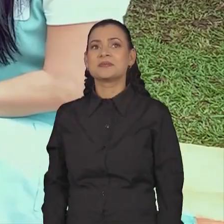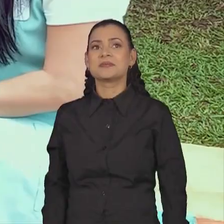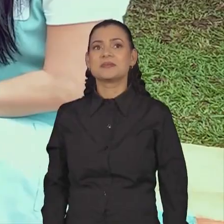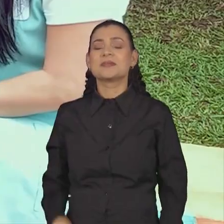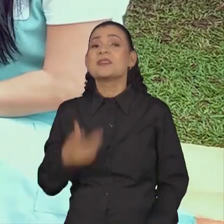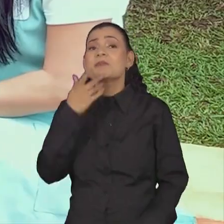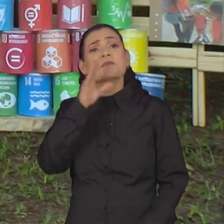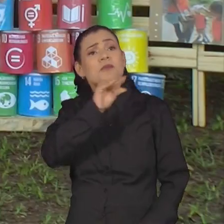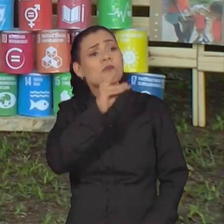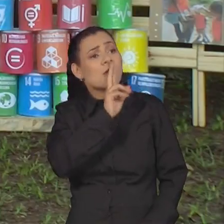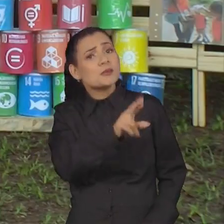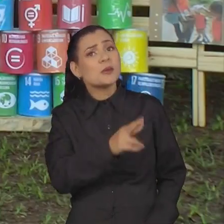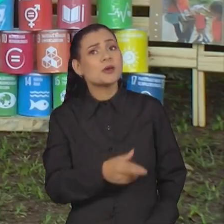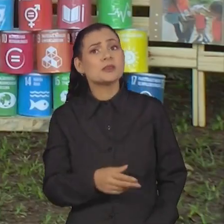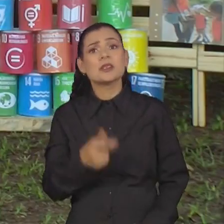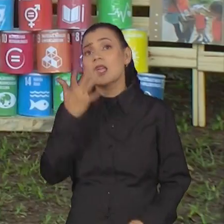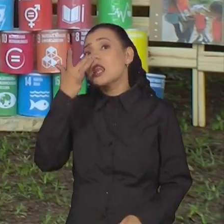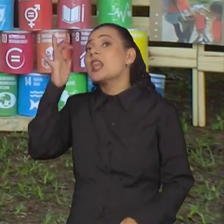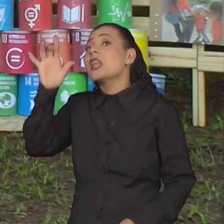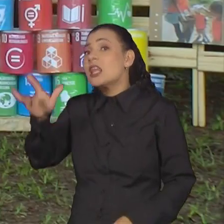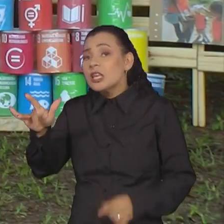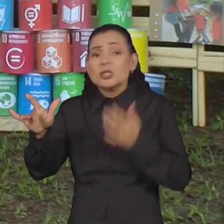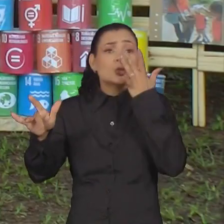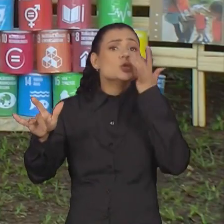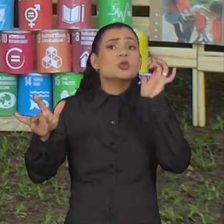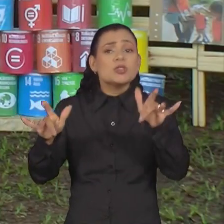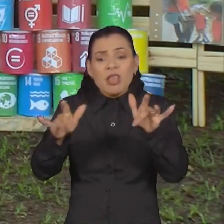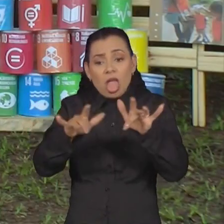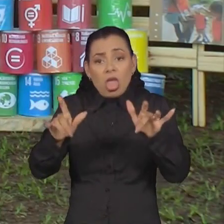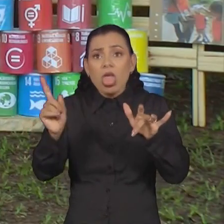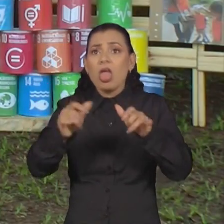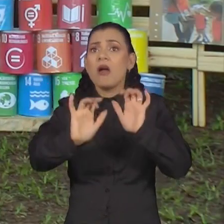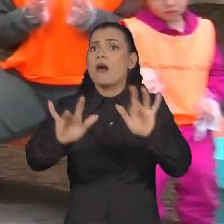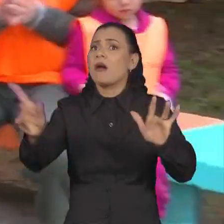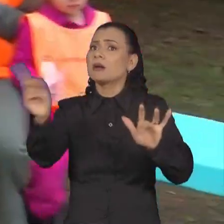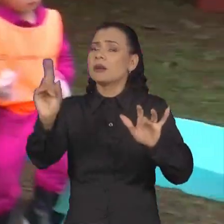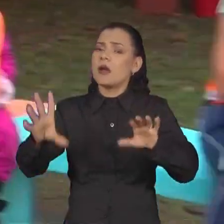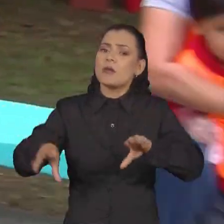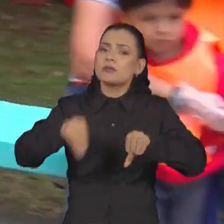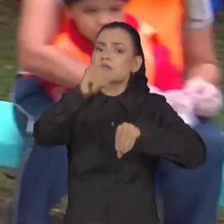Responde isso. O lixo era o lixo daquele lixo.